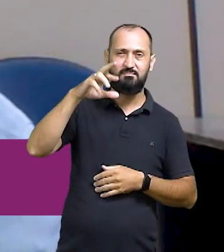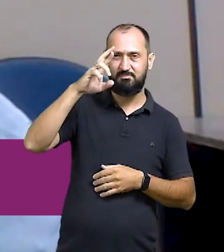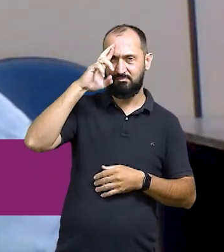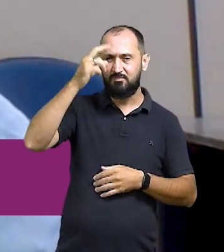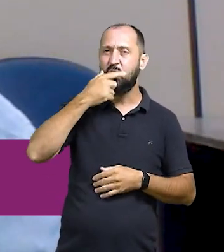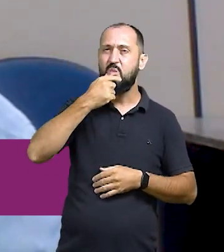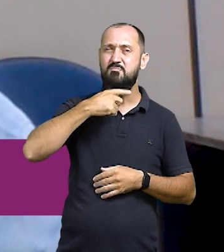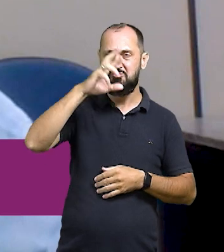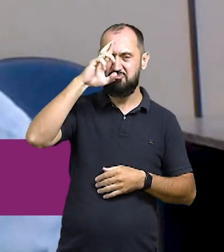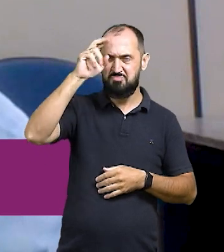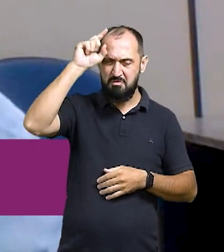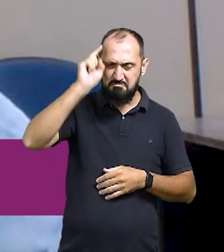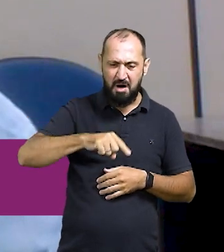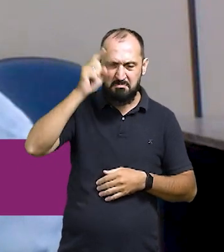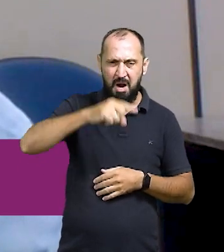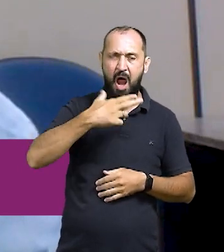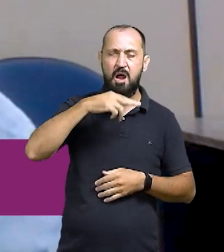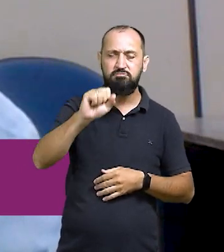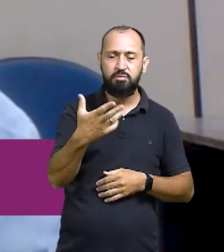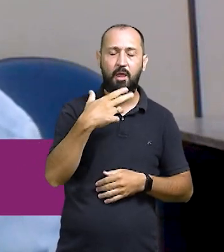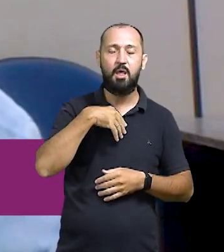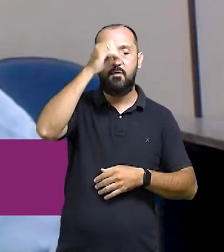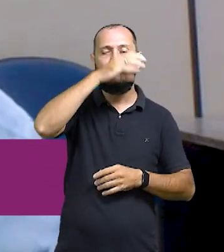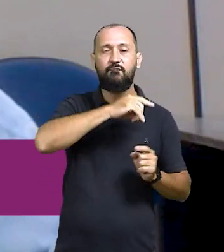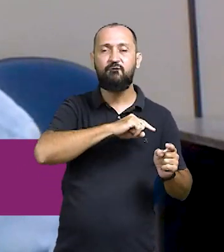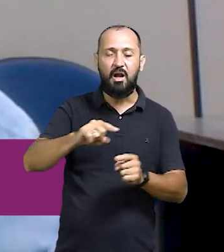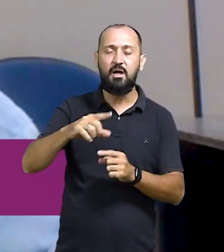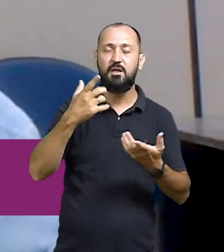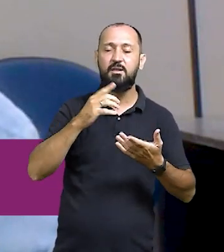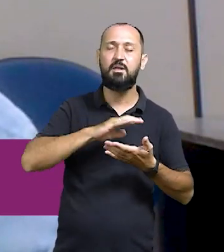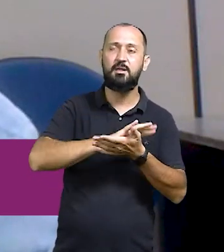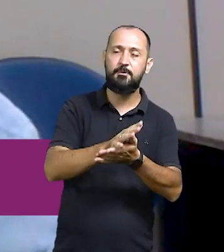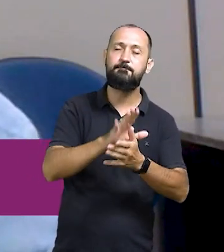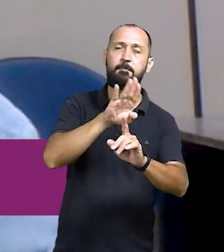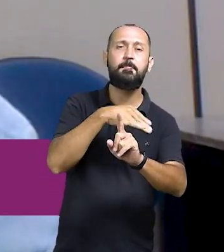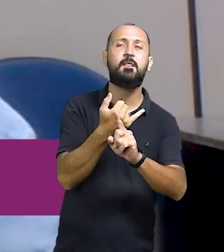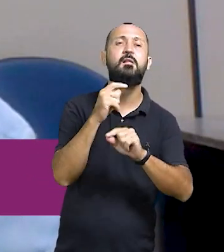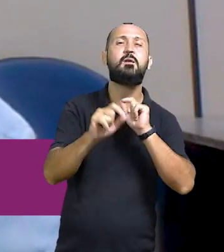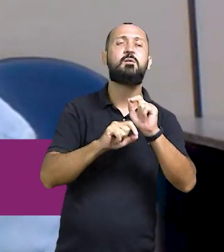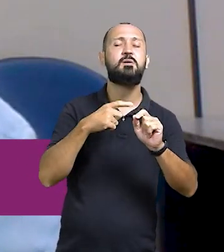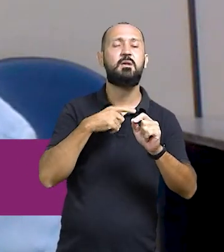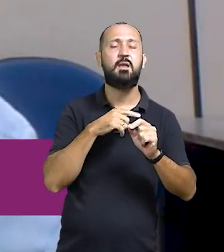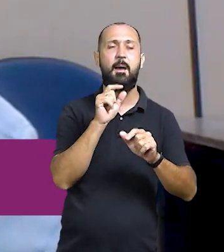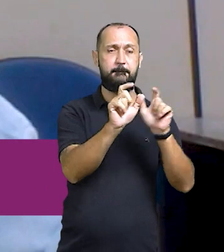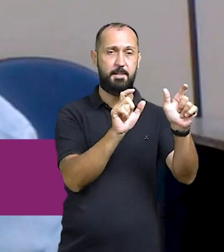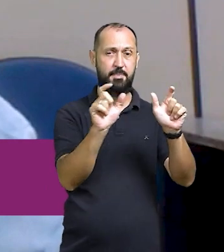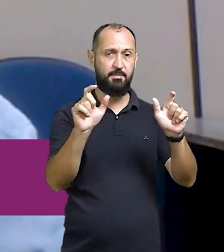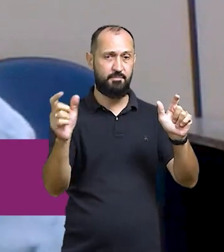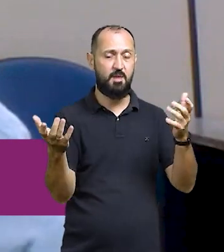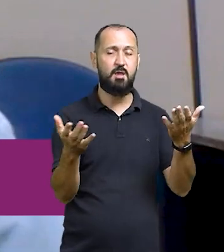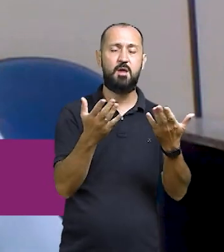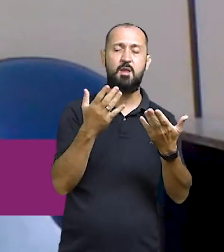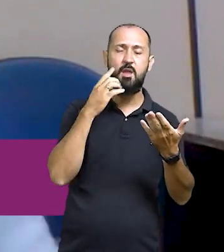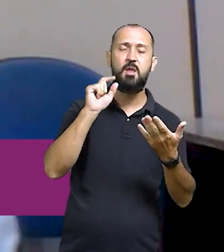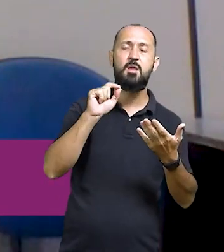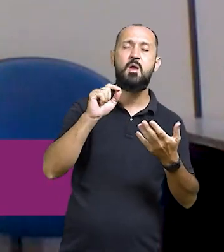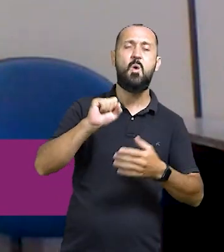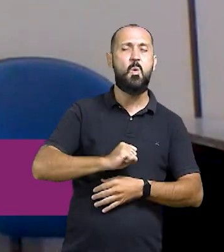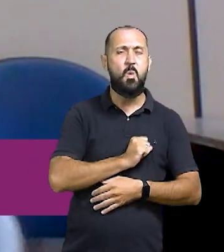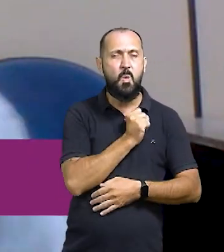tempo assuntos relacionados à nossa condição feminina, à nossa participação política, o enfrentamento à violência contra a